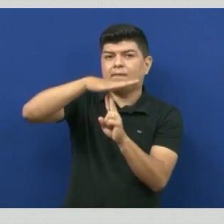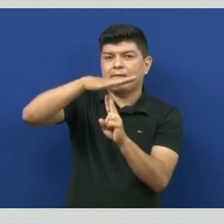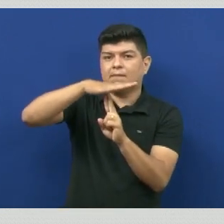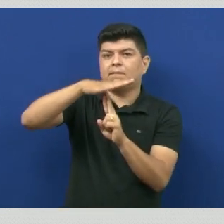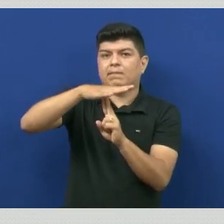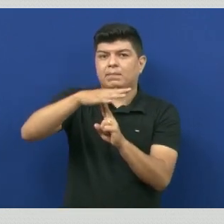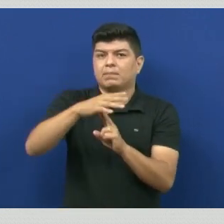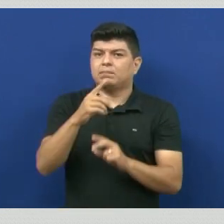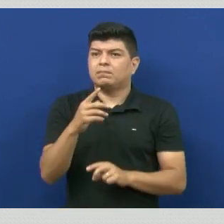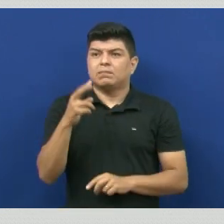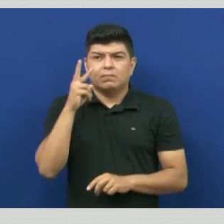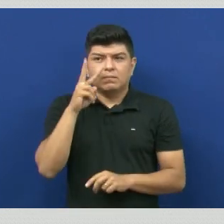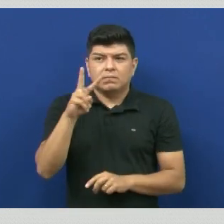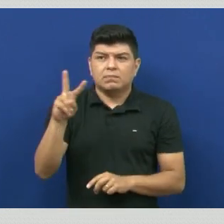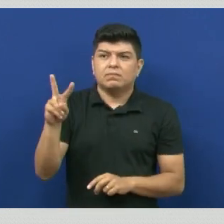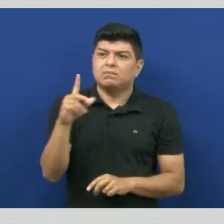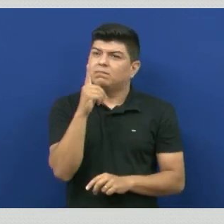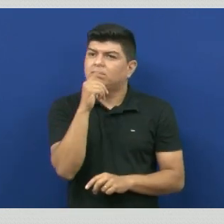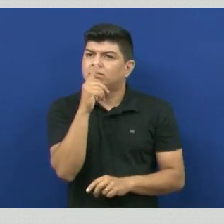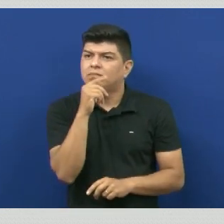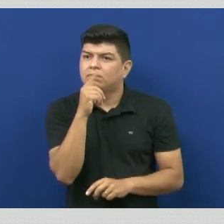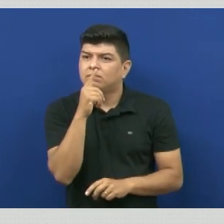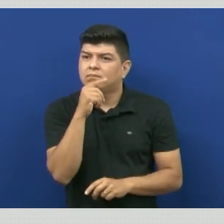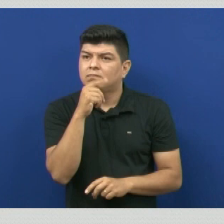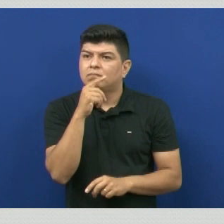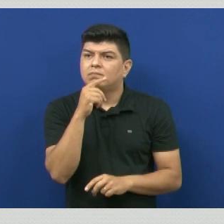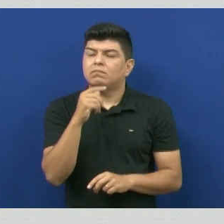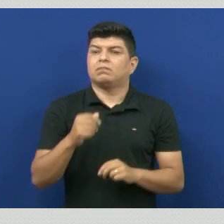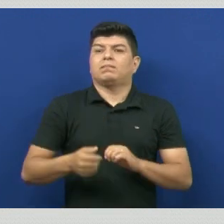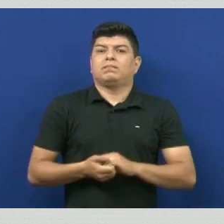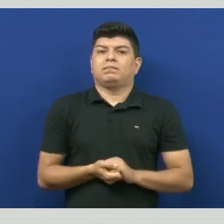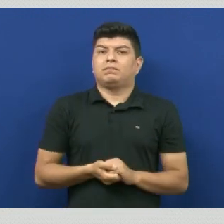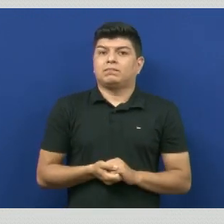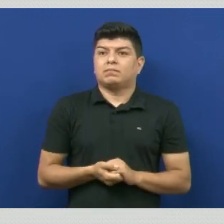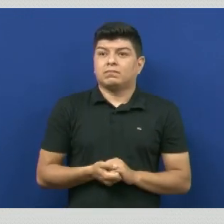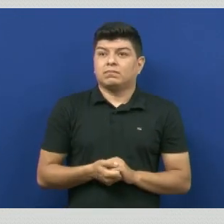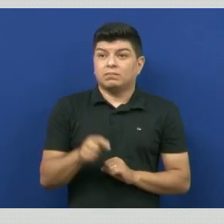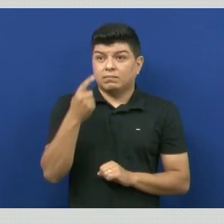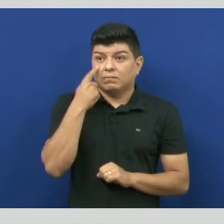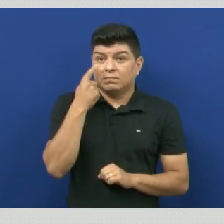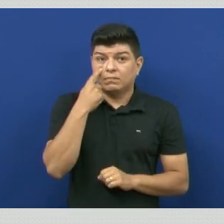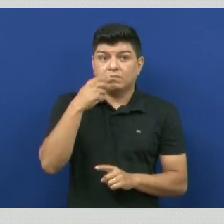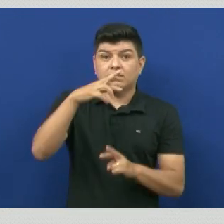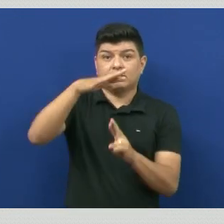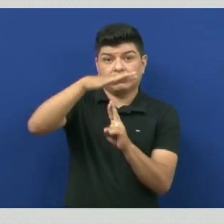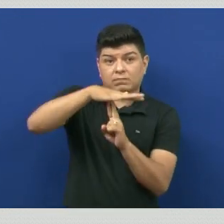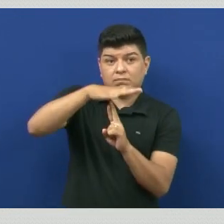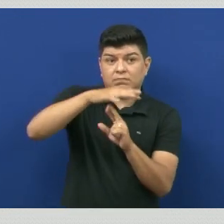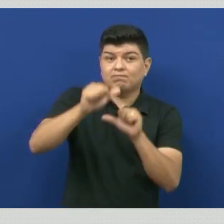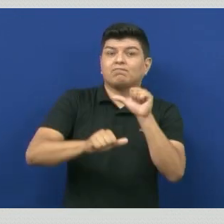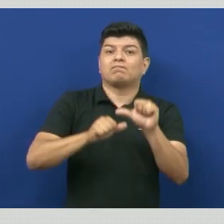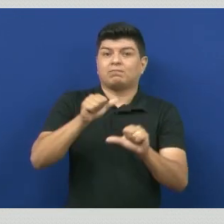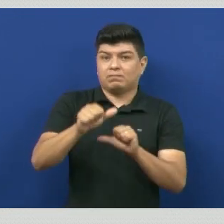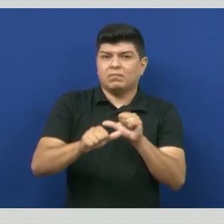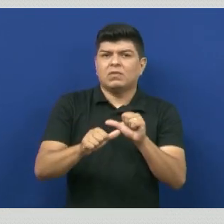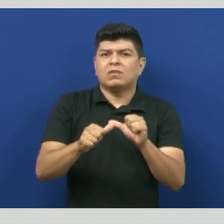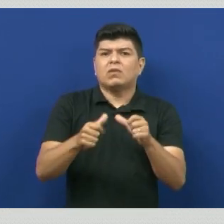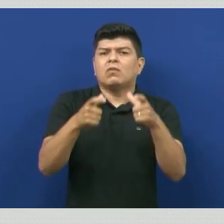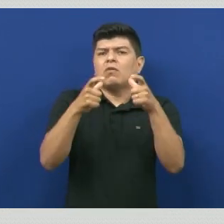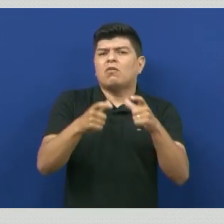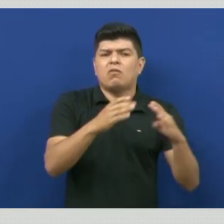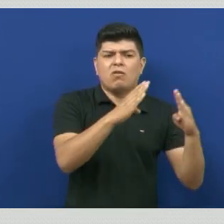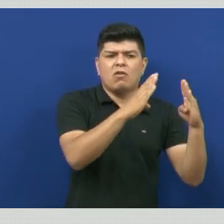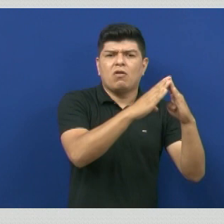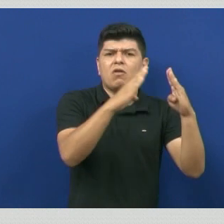podem observar a fonte, né, que é um marco que até hoje está ali, mas olha a praça como ela se modificou. Cadê as casas, cadê